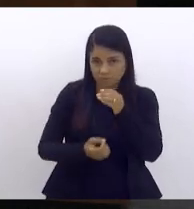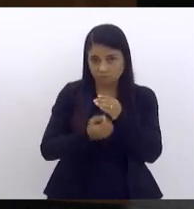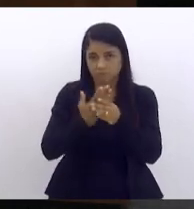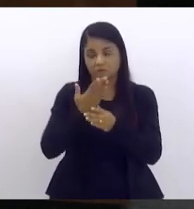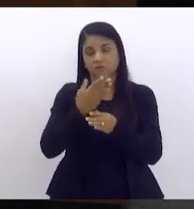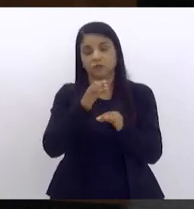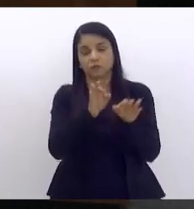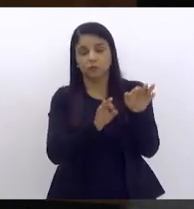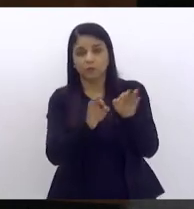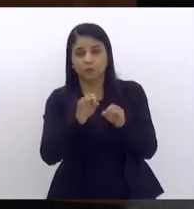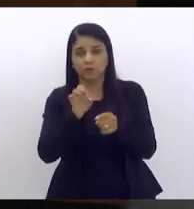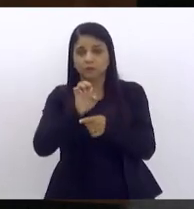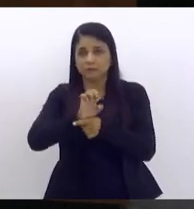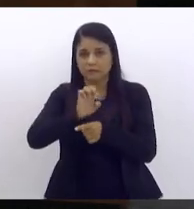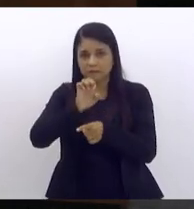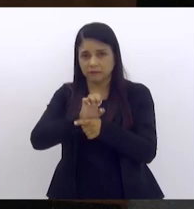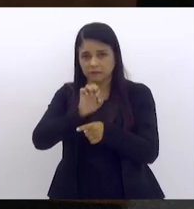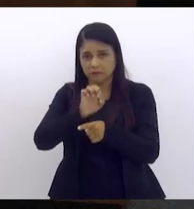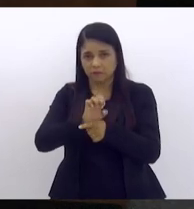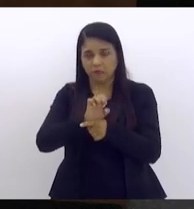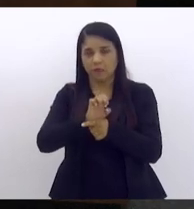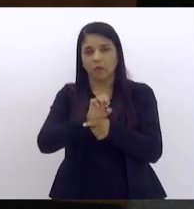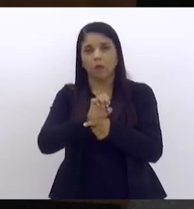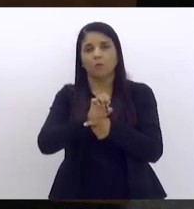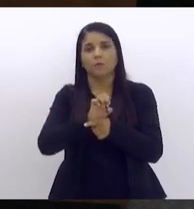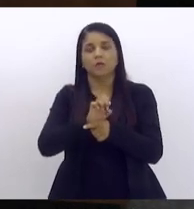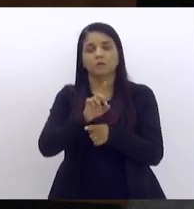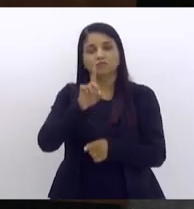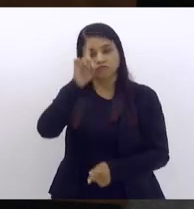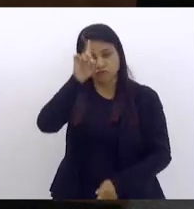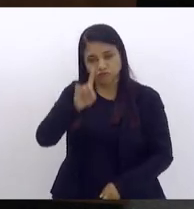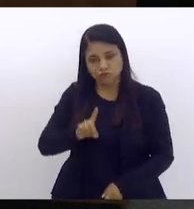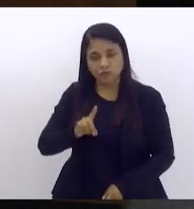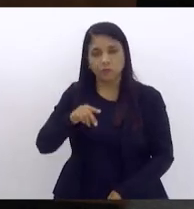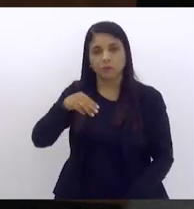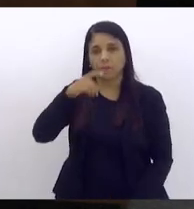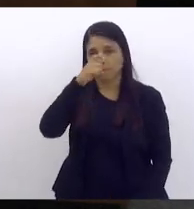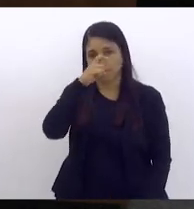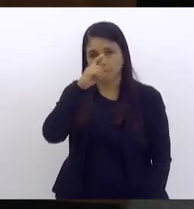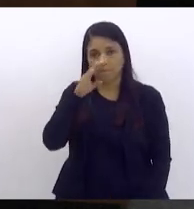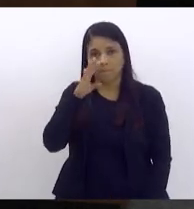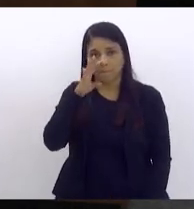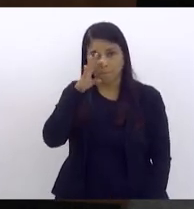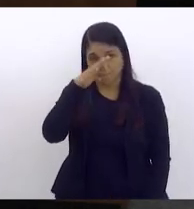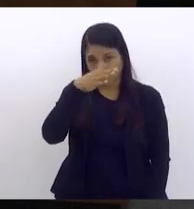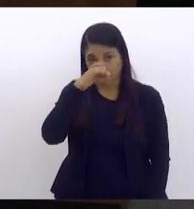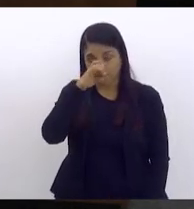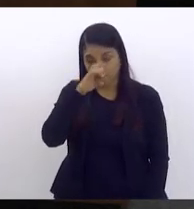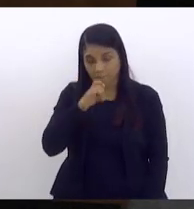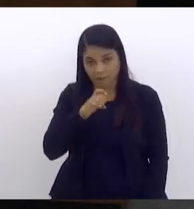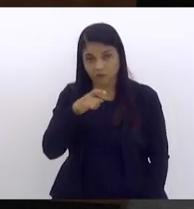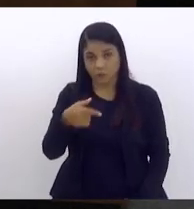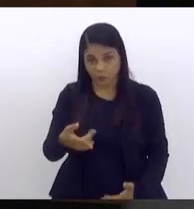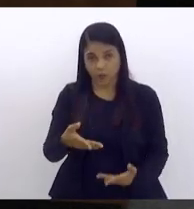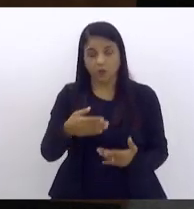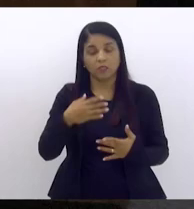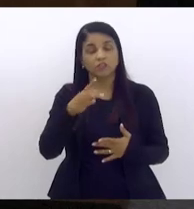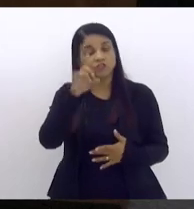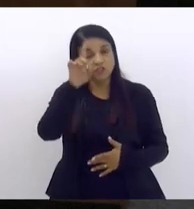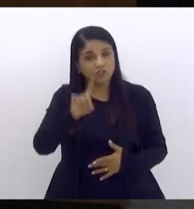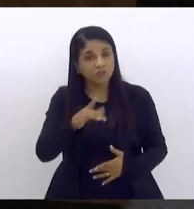do Plano Estadual pela Dignidade Menstrual, ou seja, se falamos de direitos das mulheres, direito à saúde,